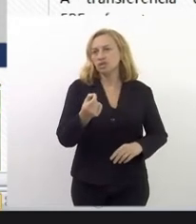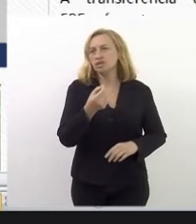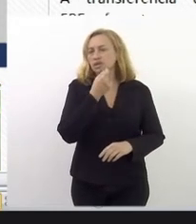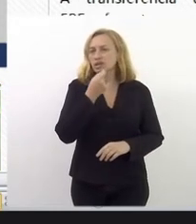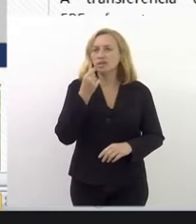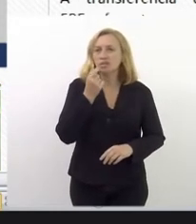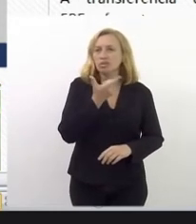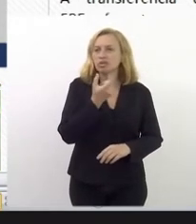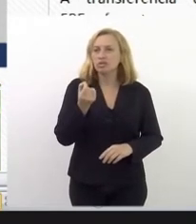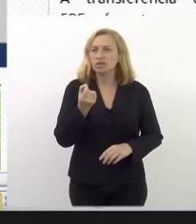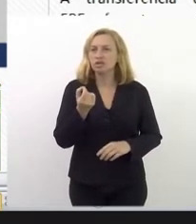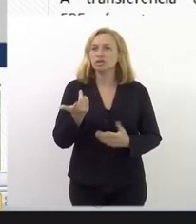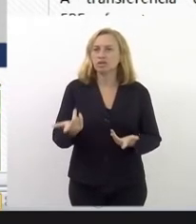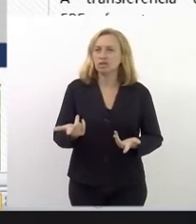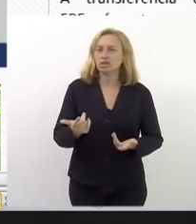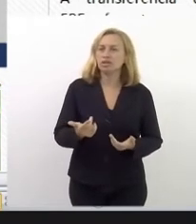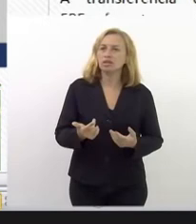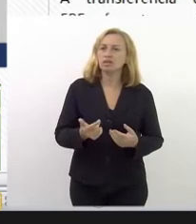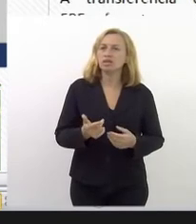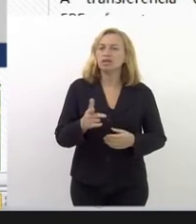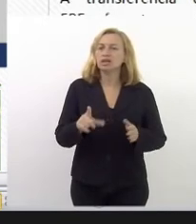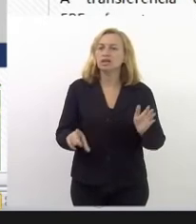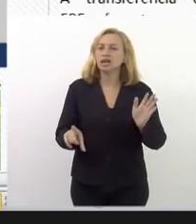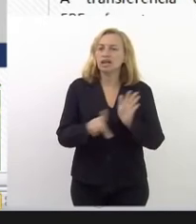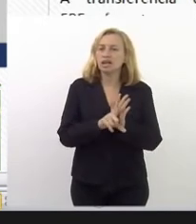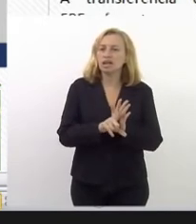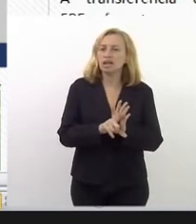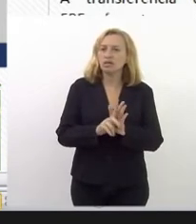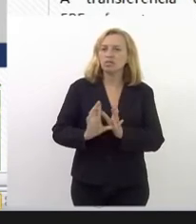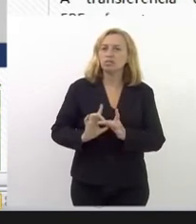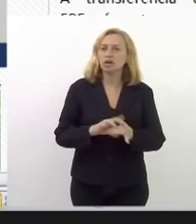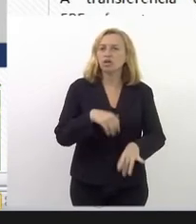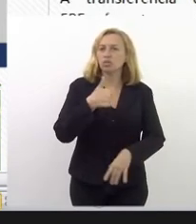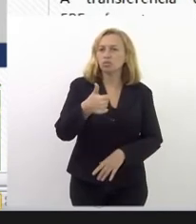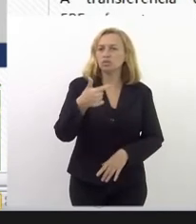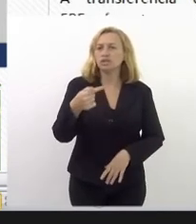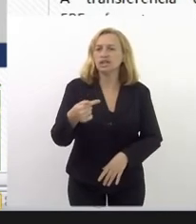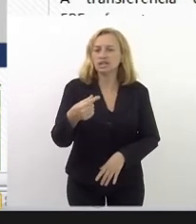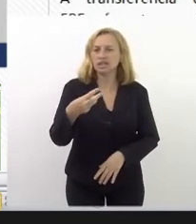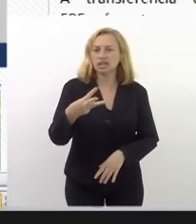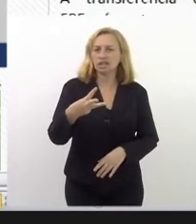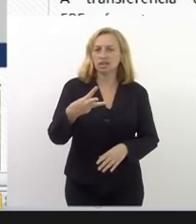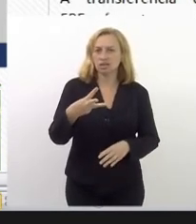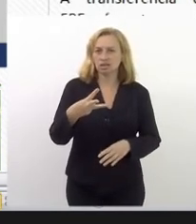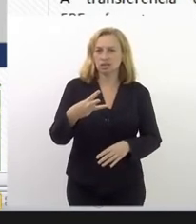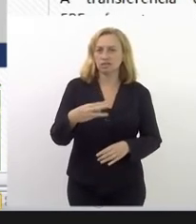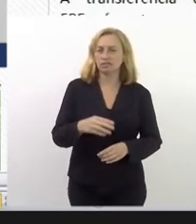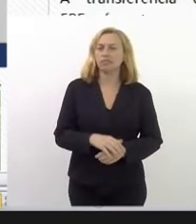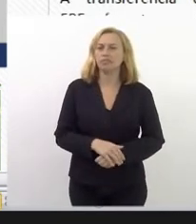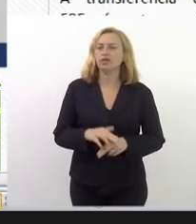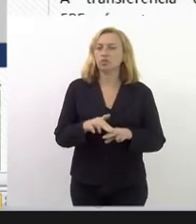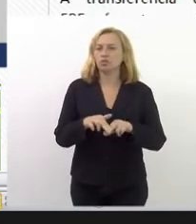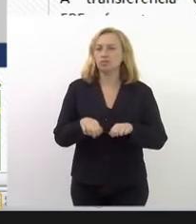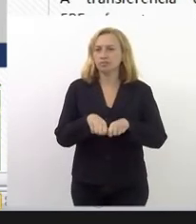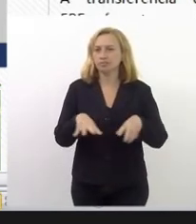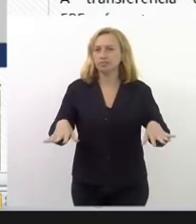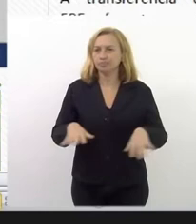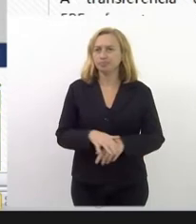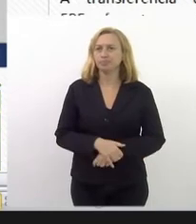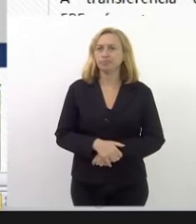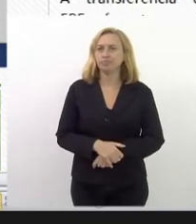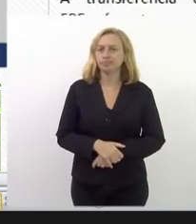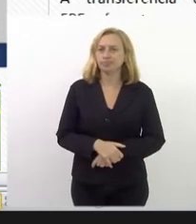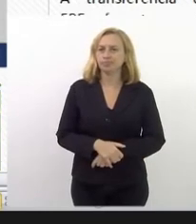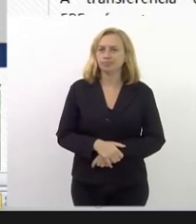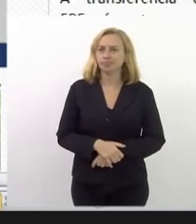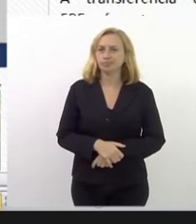União, fruto da Lei Complementar 173, foi transferências por conta da pandemia. O